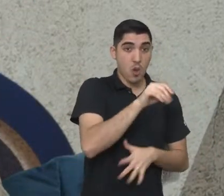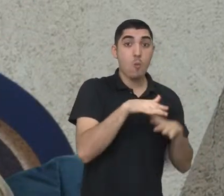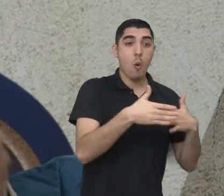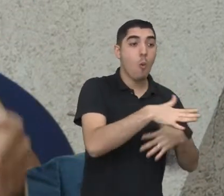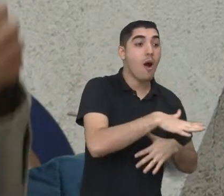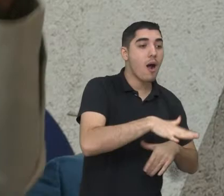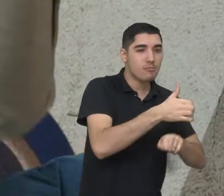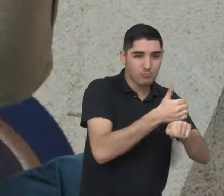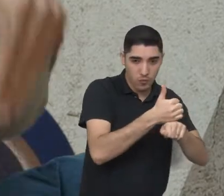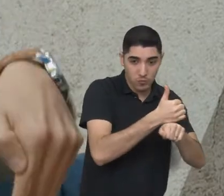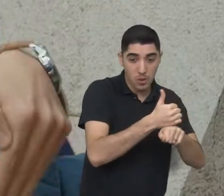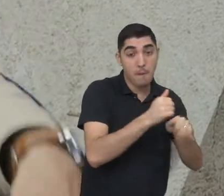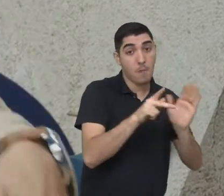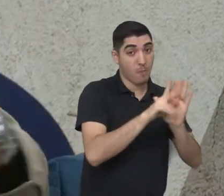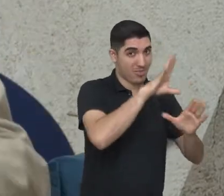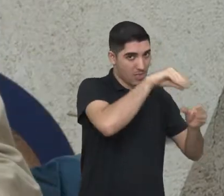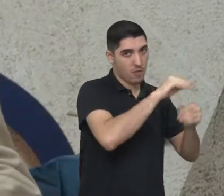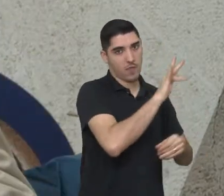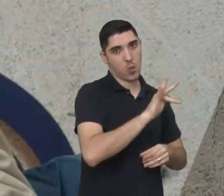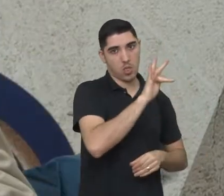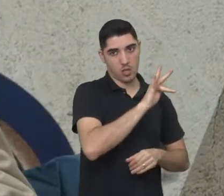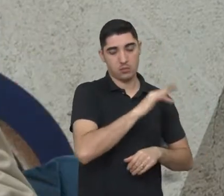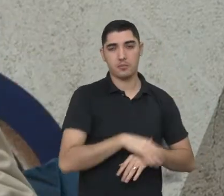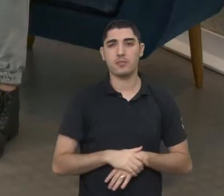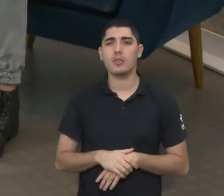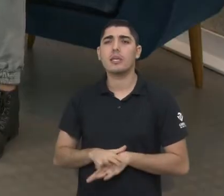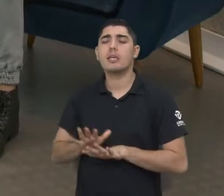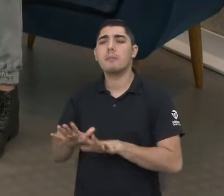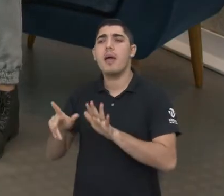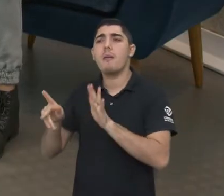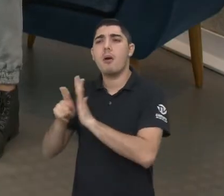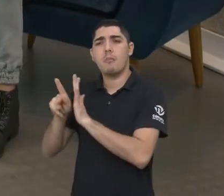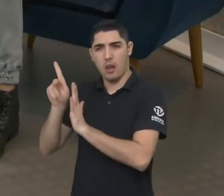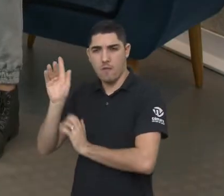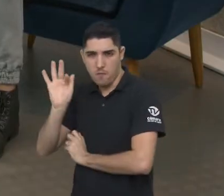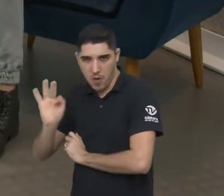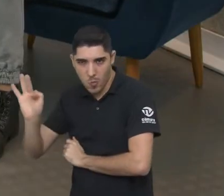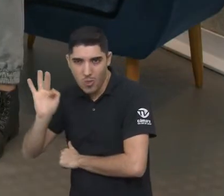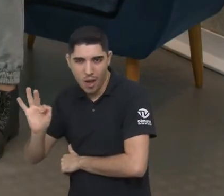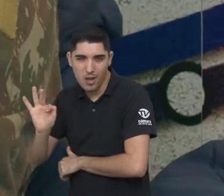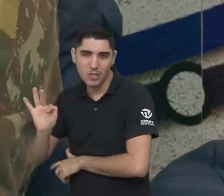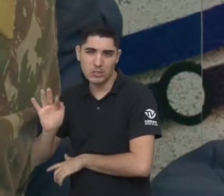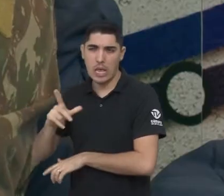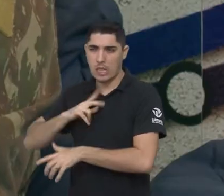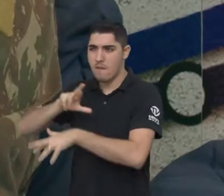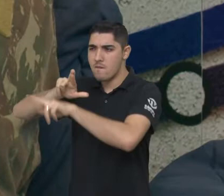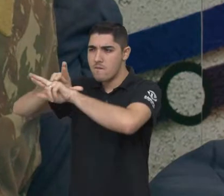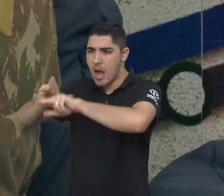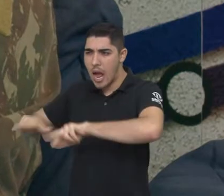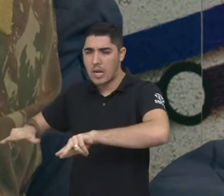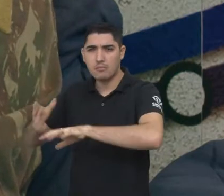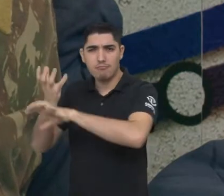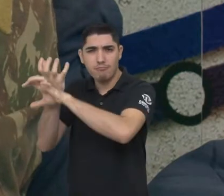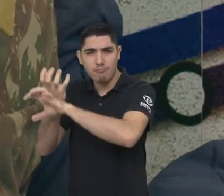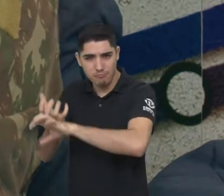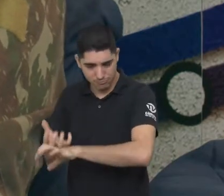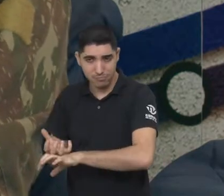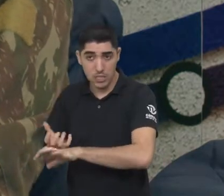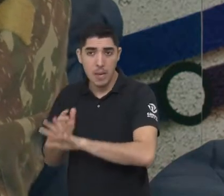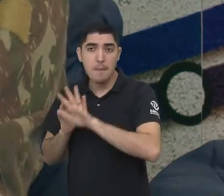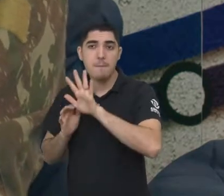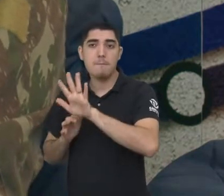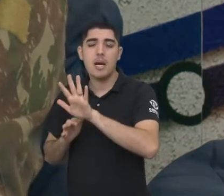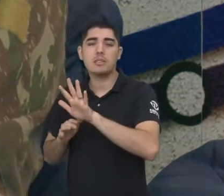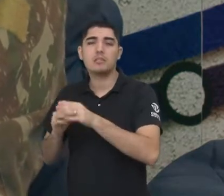vai acontecer mesmo dentro da graduação. E dentro da graduação, né, são várias matérias, mas quando